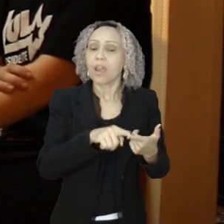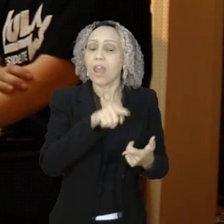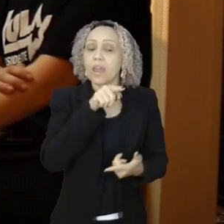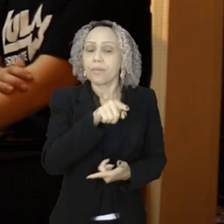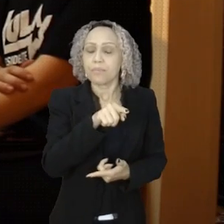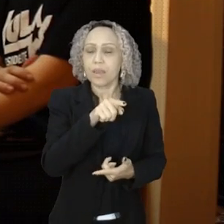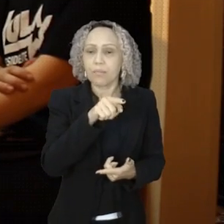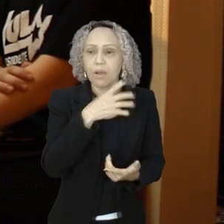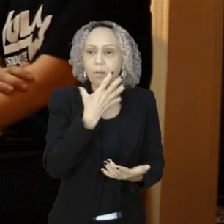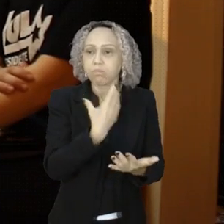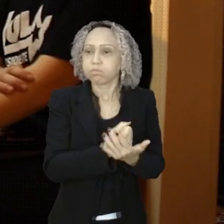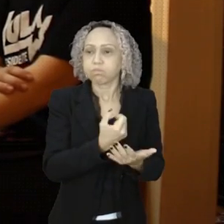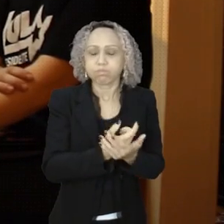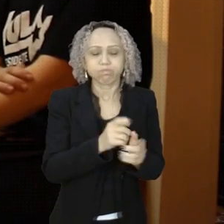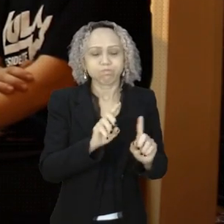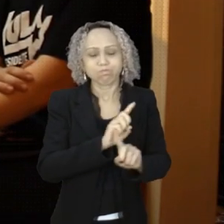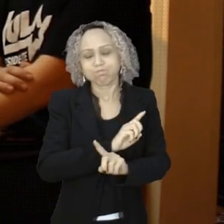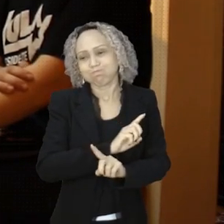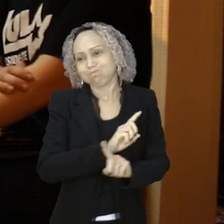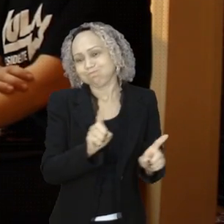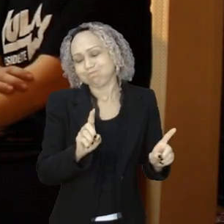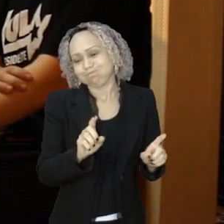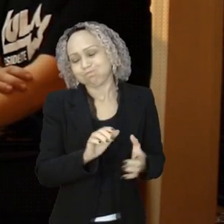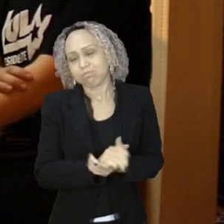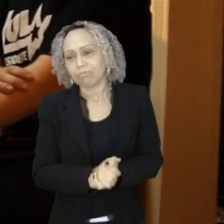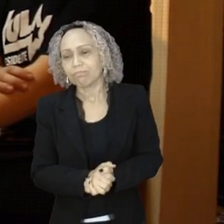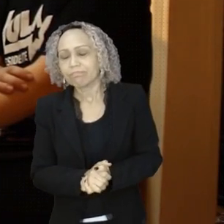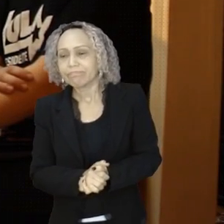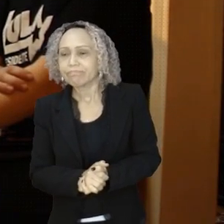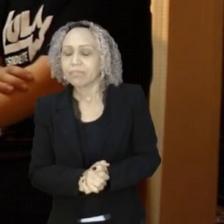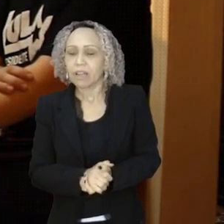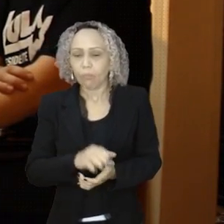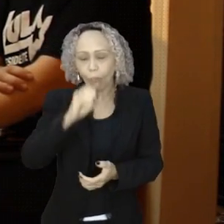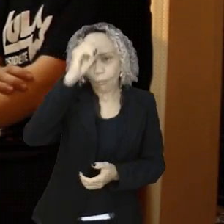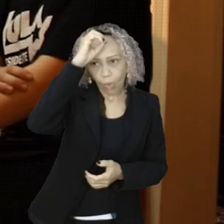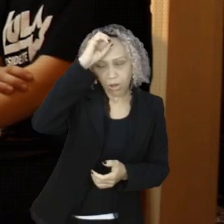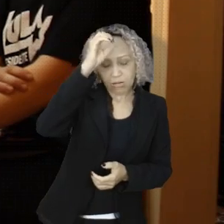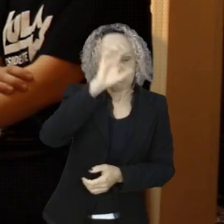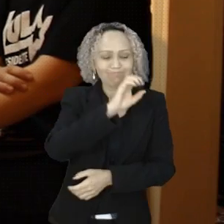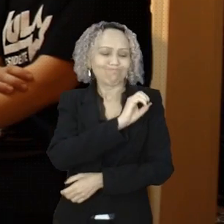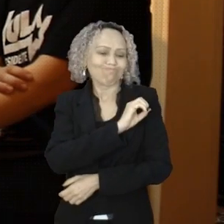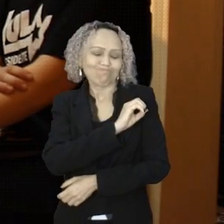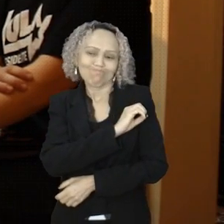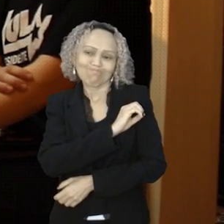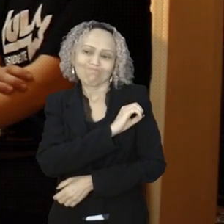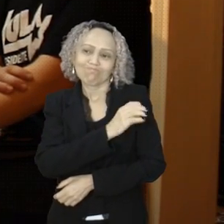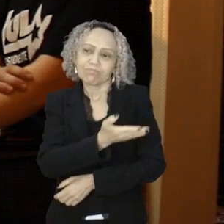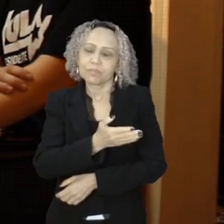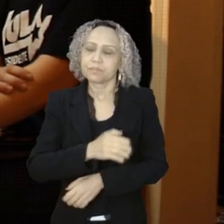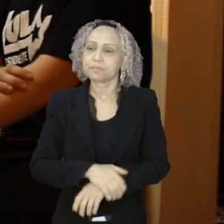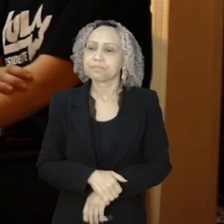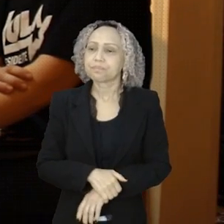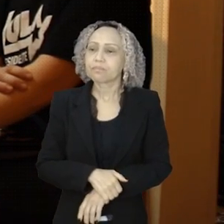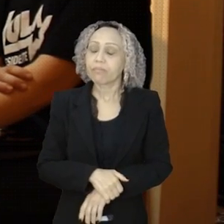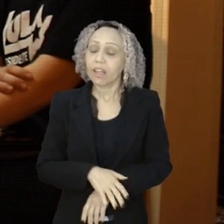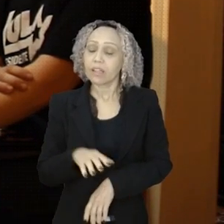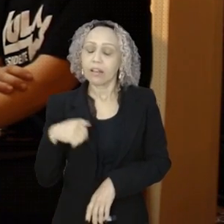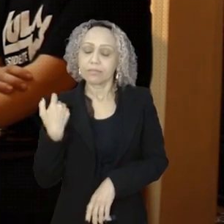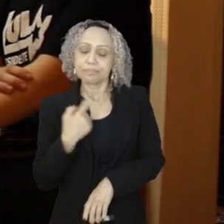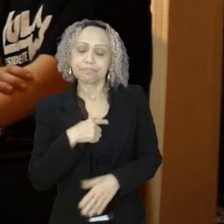um processo muito rico, né? Porque nós fomos fazendo as leituras de coisas que nós estávamos aprendendo e ela